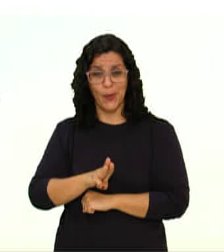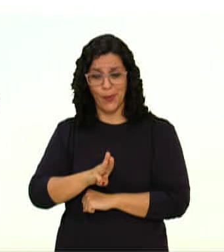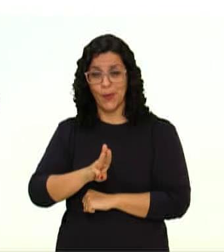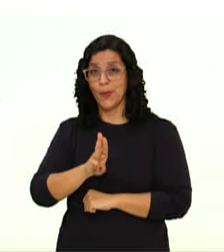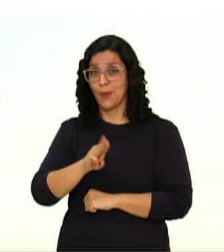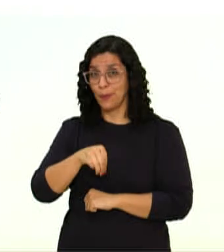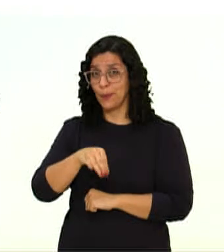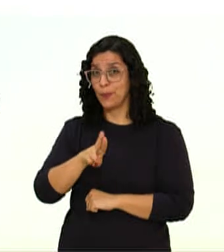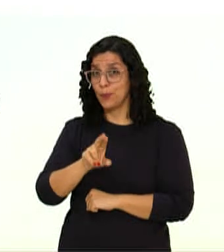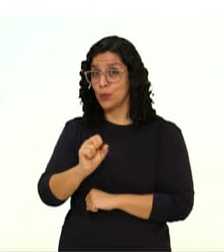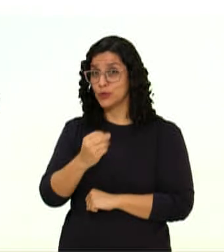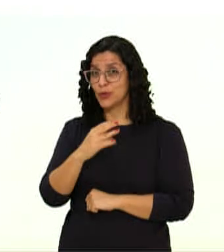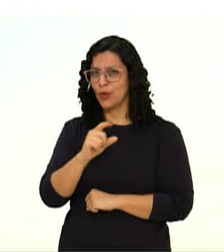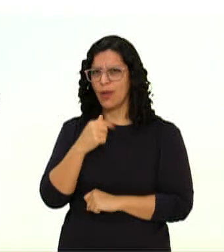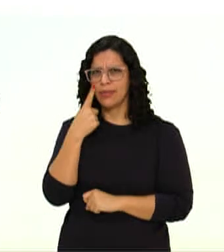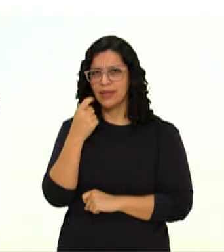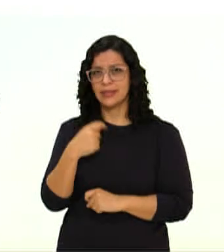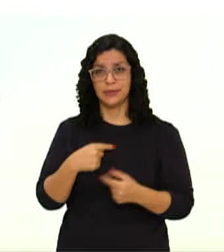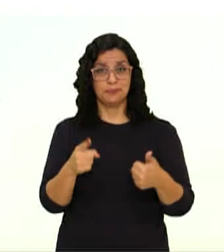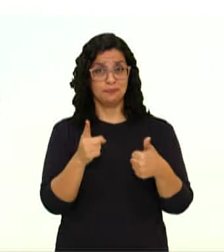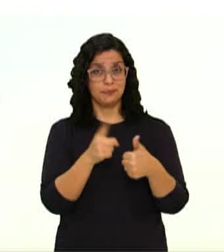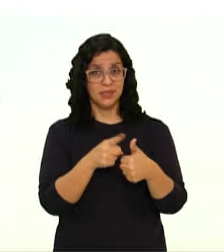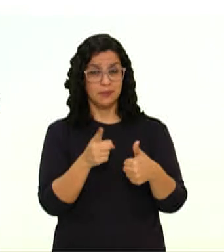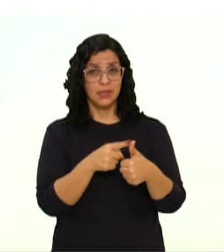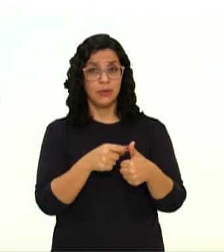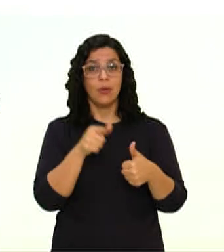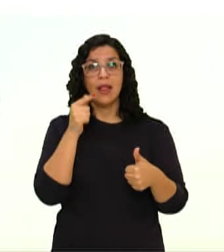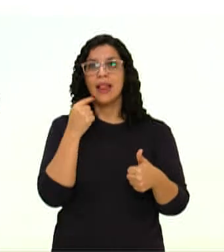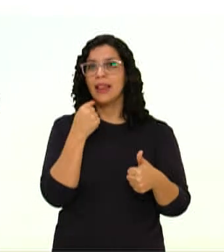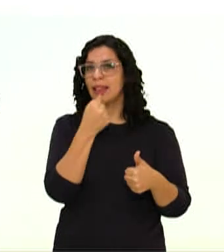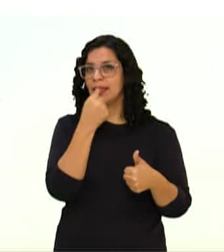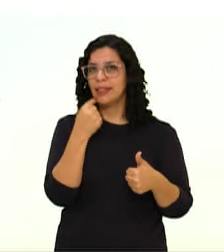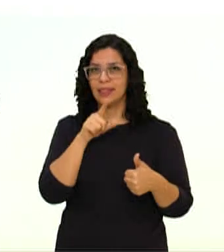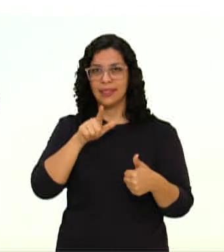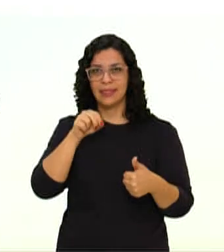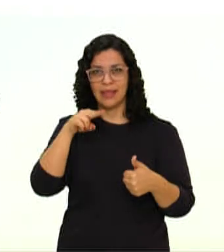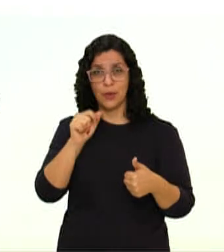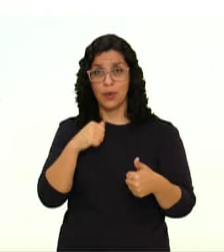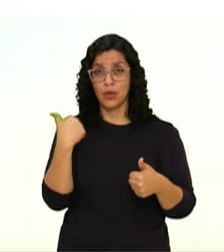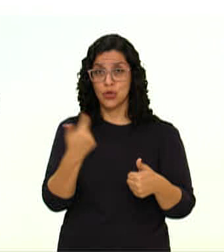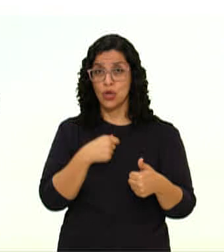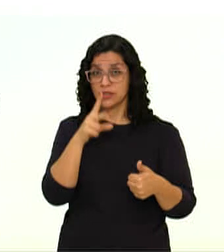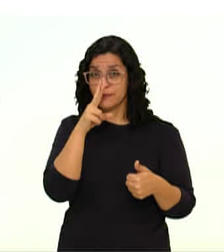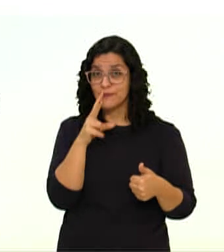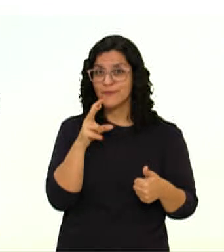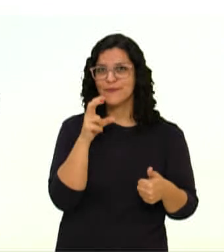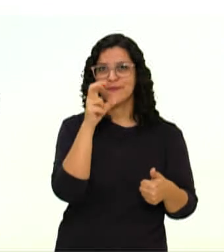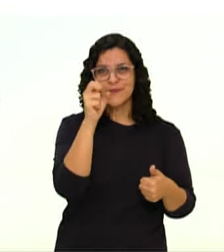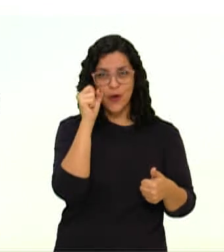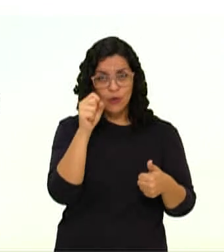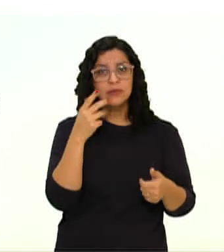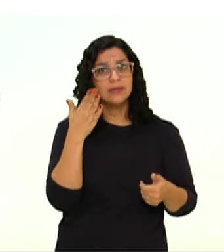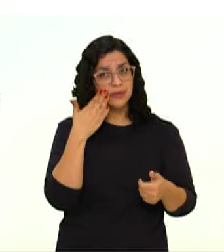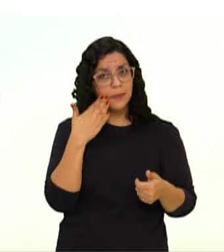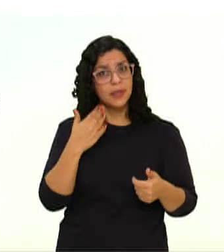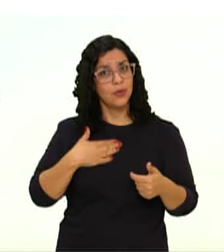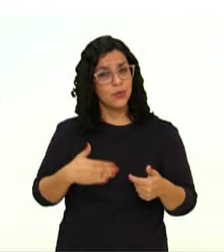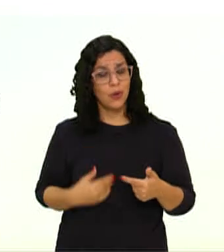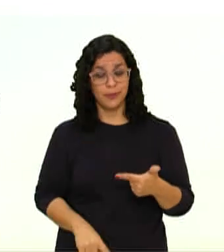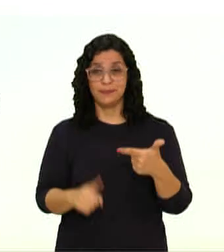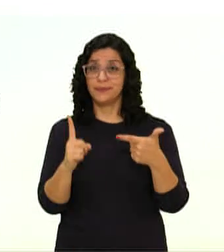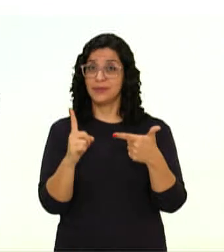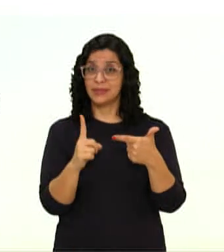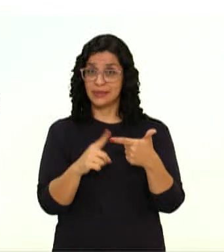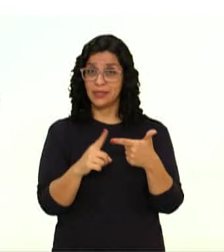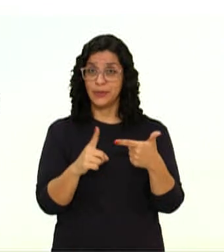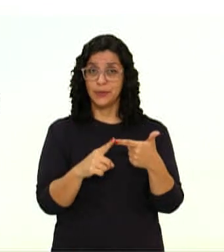fatos interessantes. Então vamos lá. Primeiro deles, língua é um dos nossos músculos mais fortes, é um dos músculos mais fortes do nosso corpo,